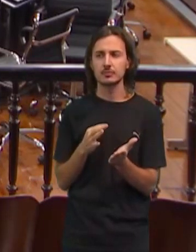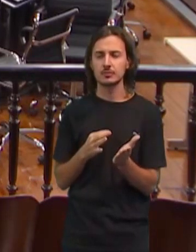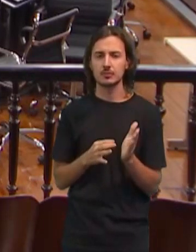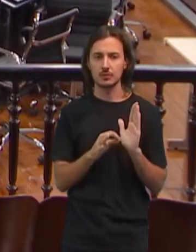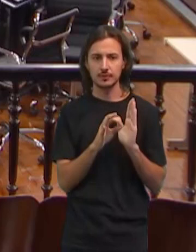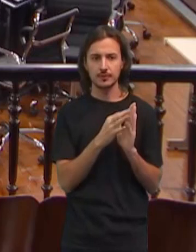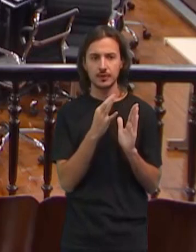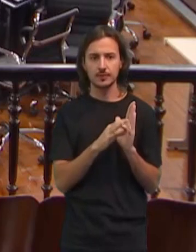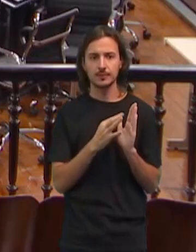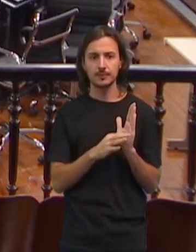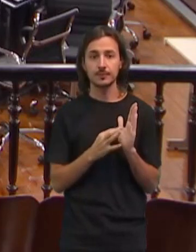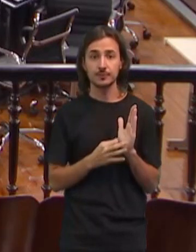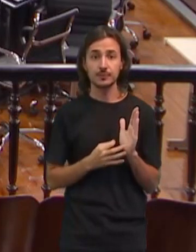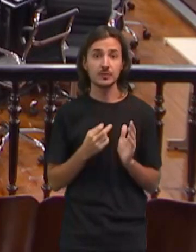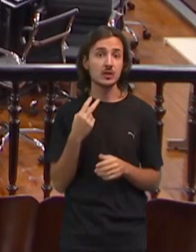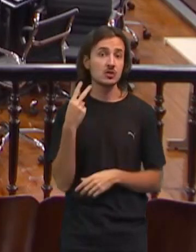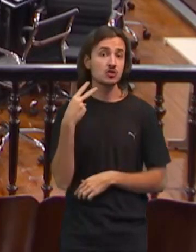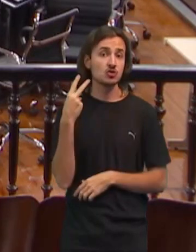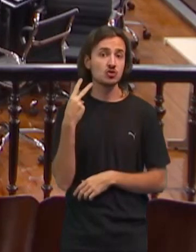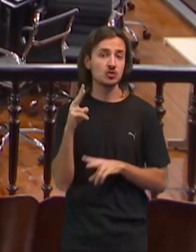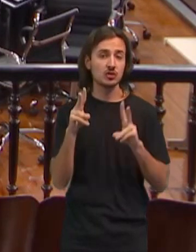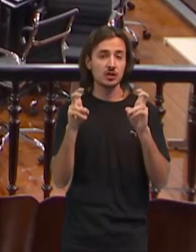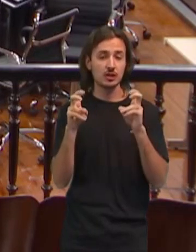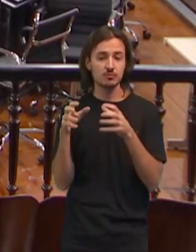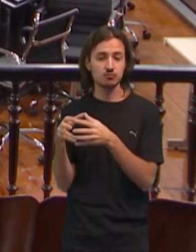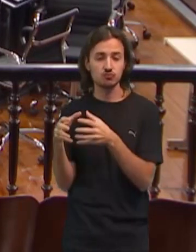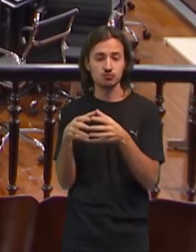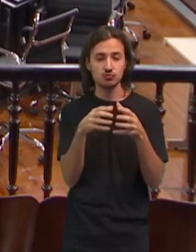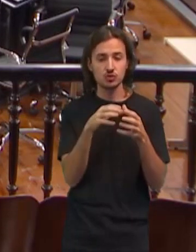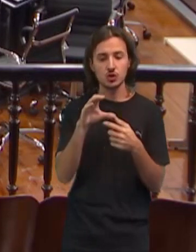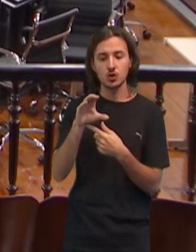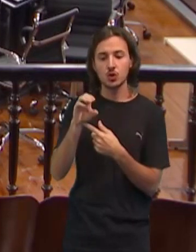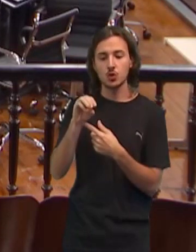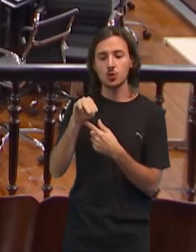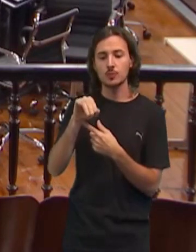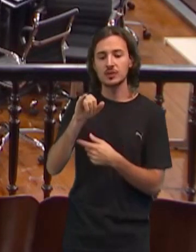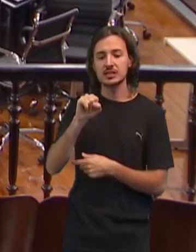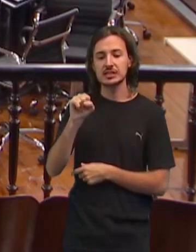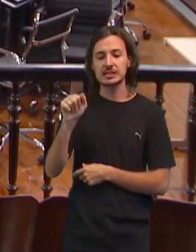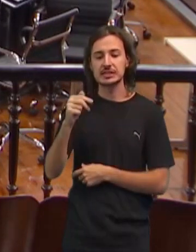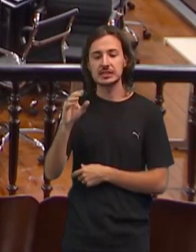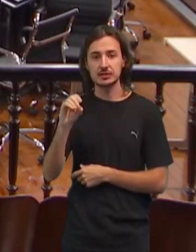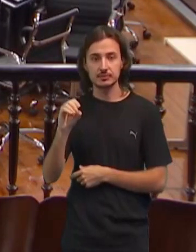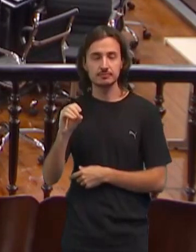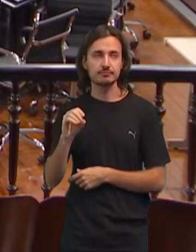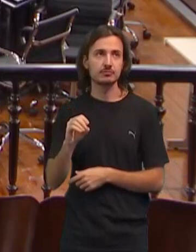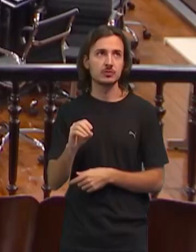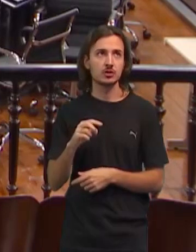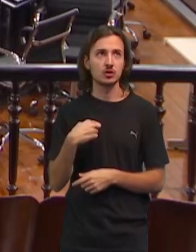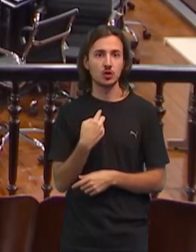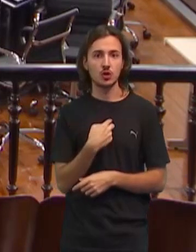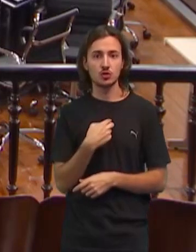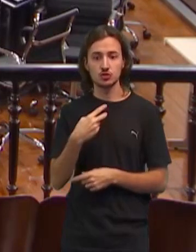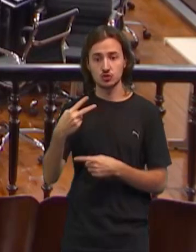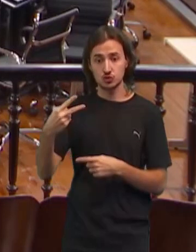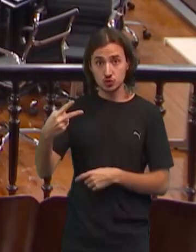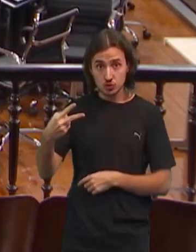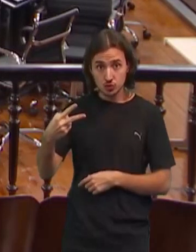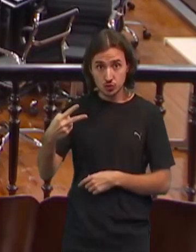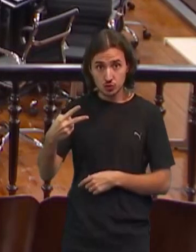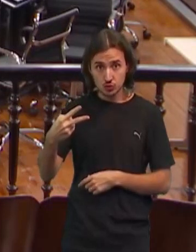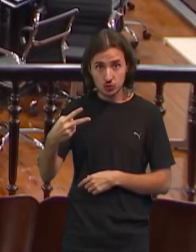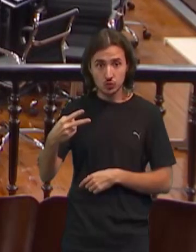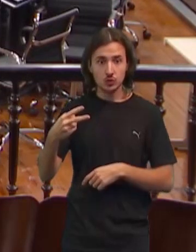seus pareceres, né, com relação às comissões, para que a gente possa apresentar duas emendas, ou melhor, duas audiências